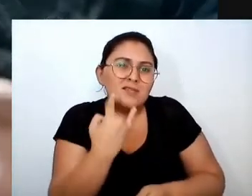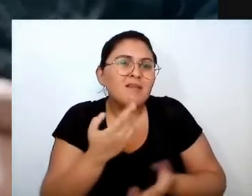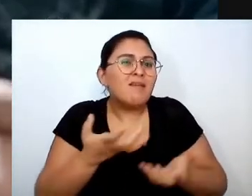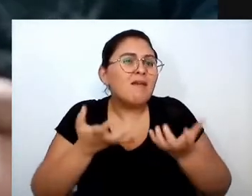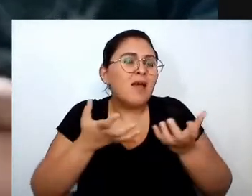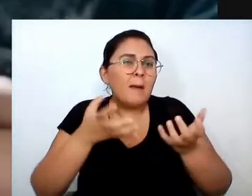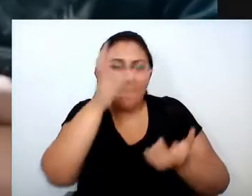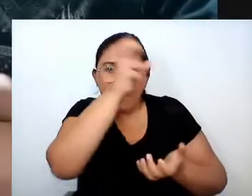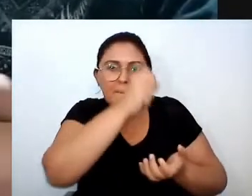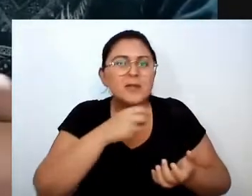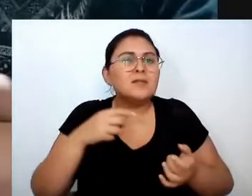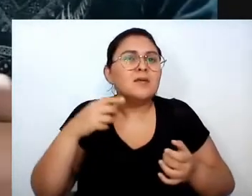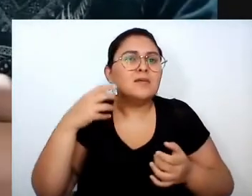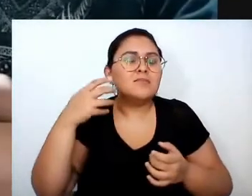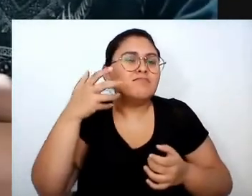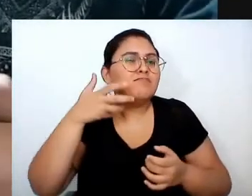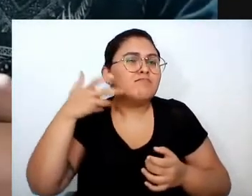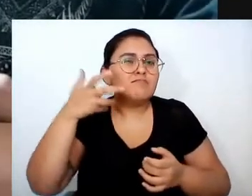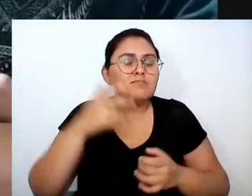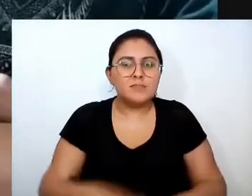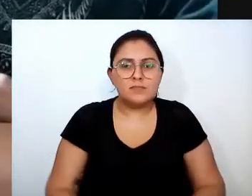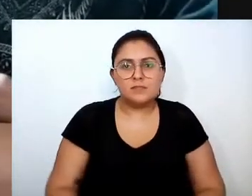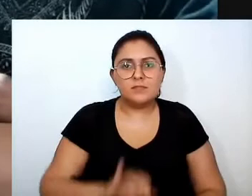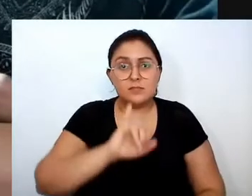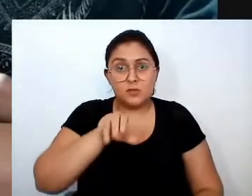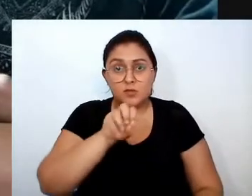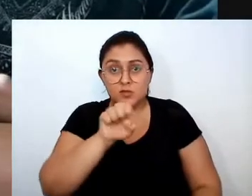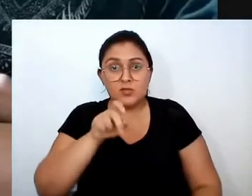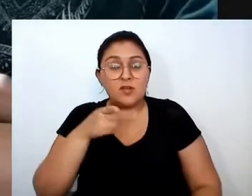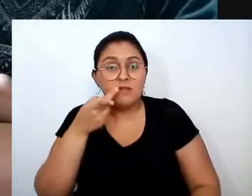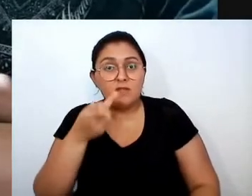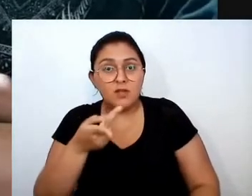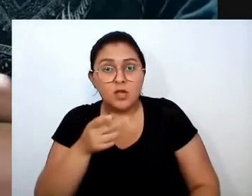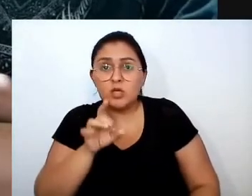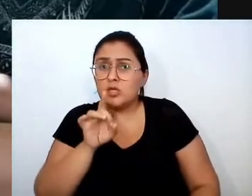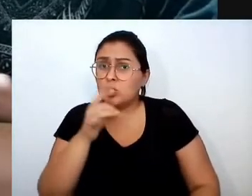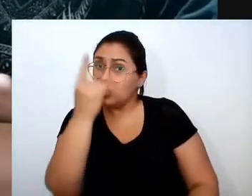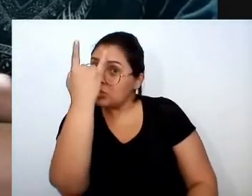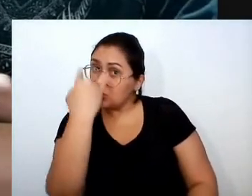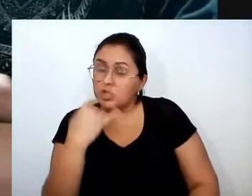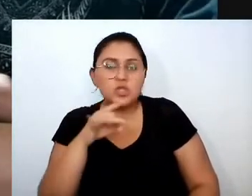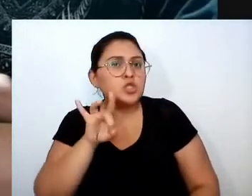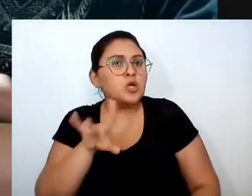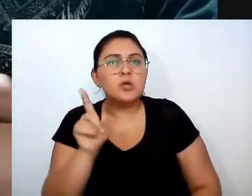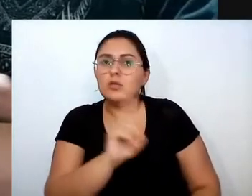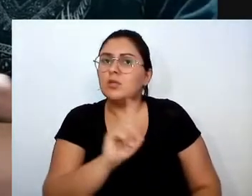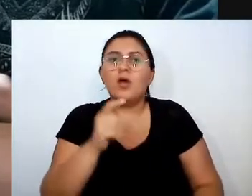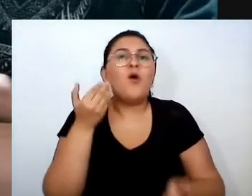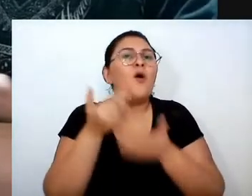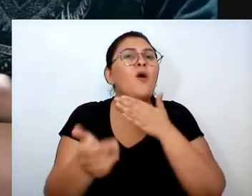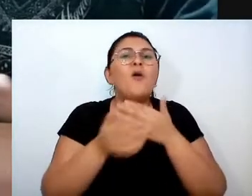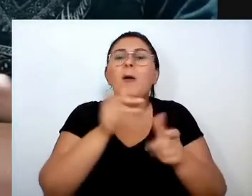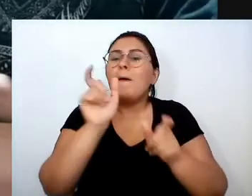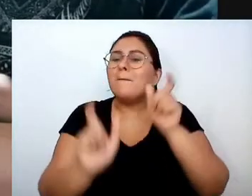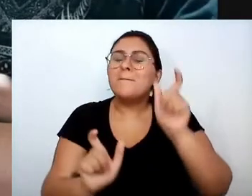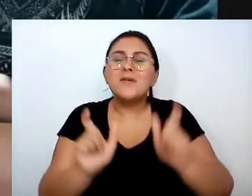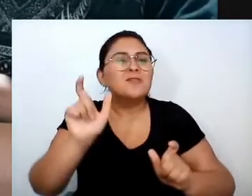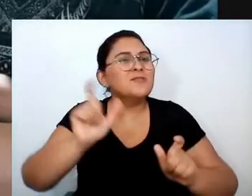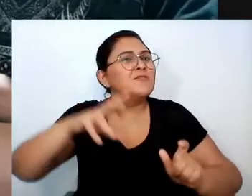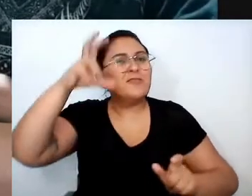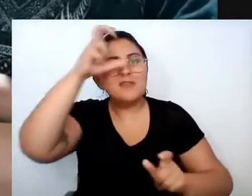só para quem é cego, essa dica que eu vou dar. Essa Sim, dica é para qualquer um que queira aprender. Só basta sim,